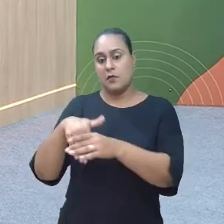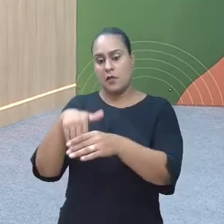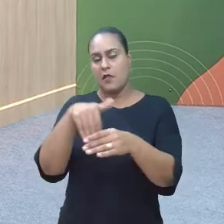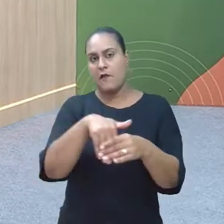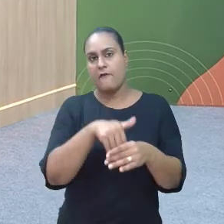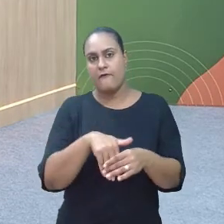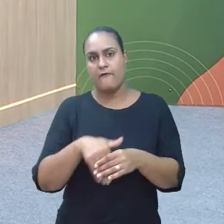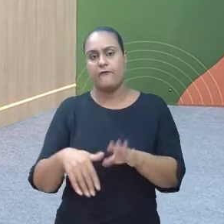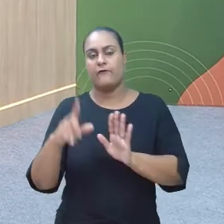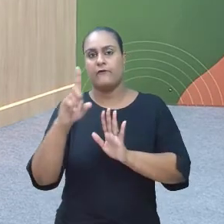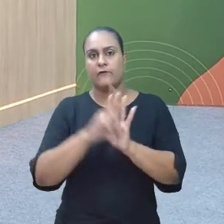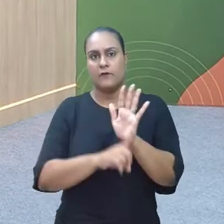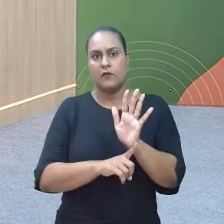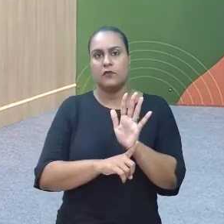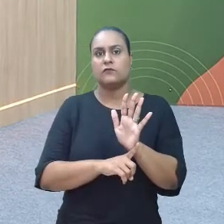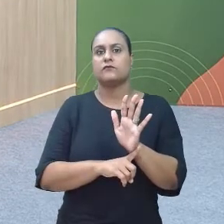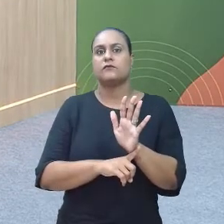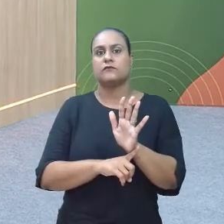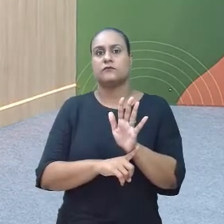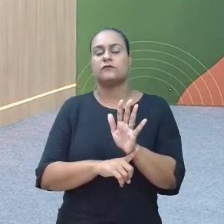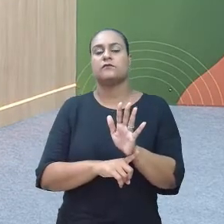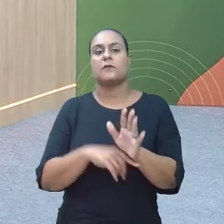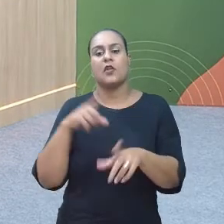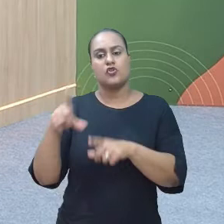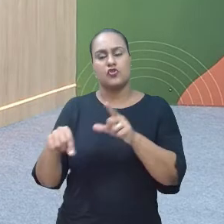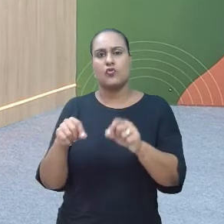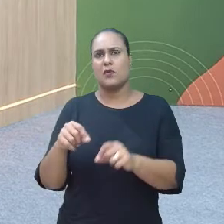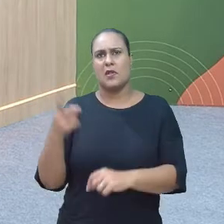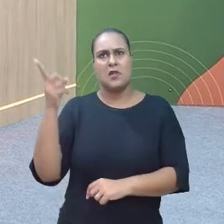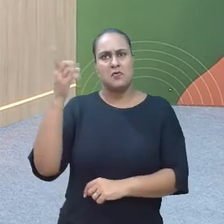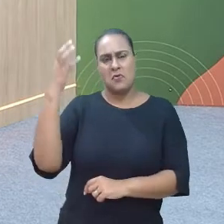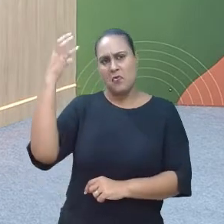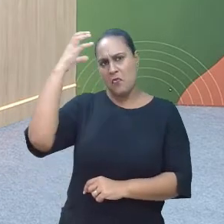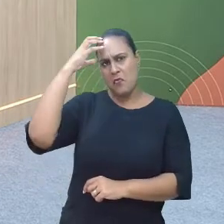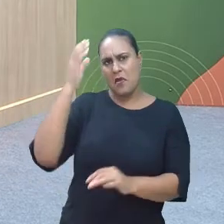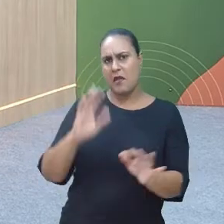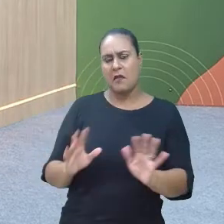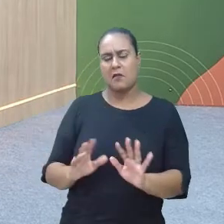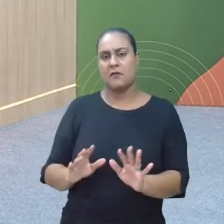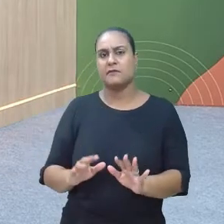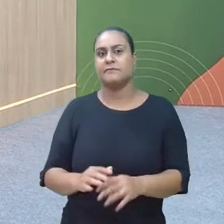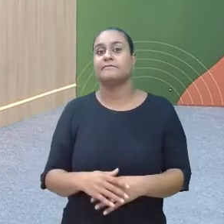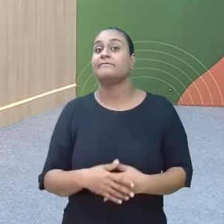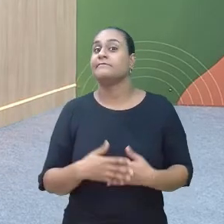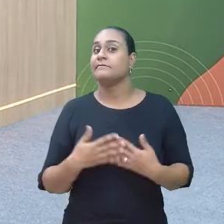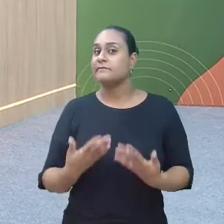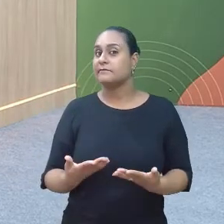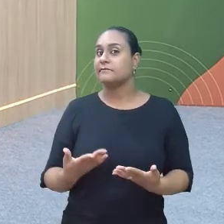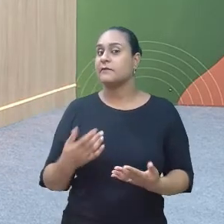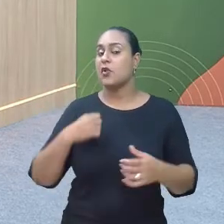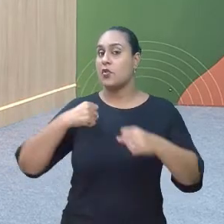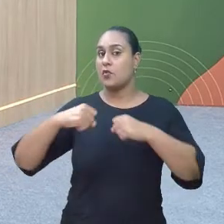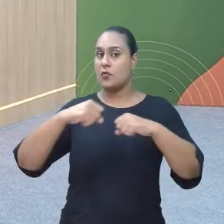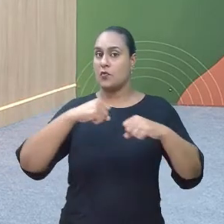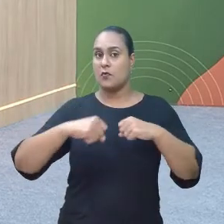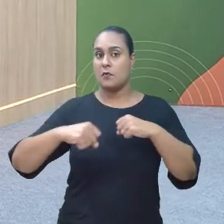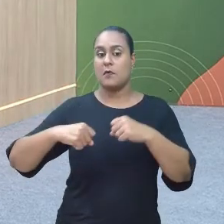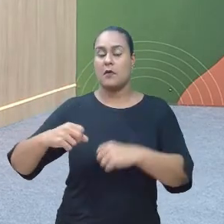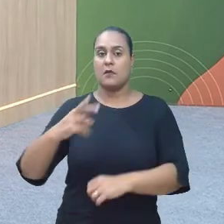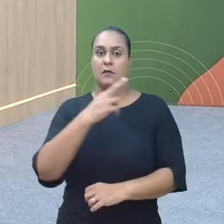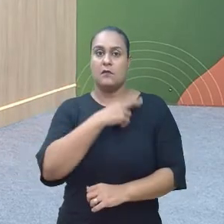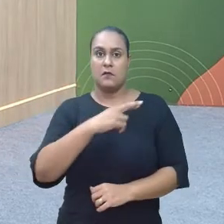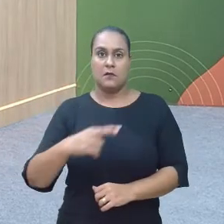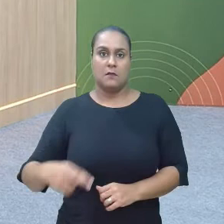rei, tá certo? Essa seria a ideia. E vamos combinar, né? Já dentro do debate de republicano, né, a